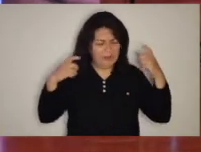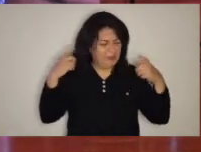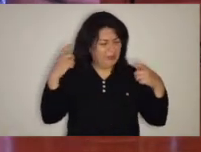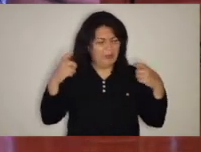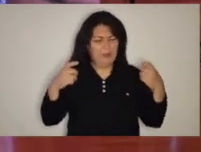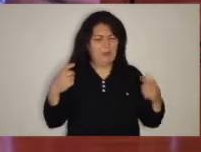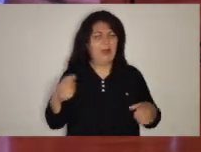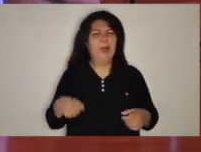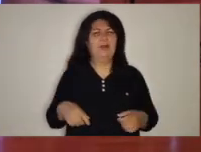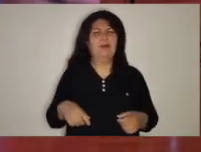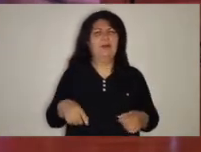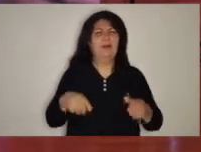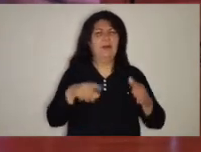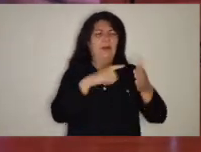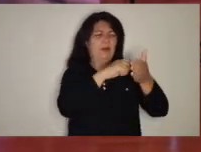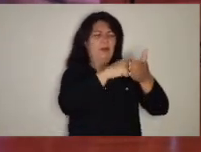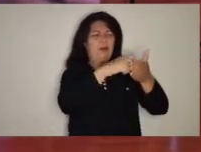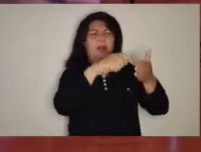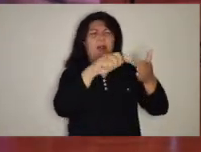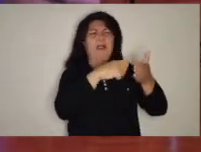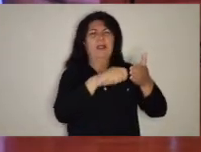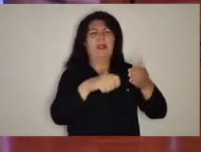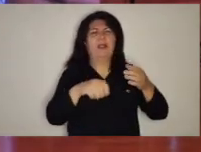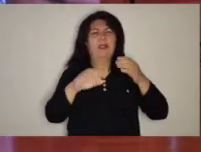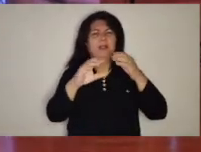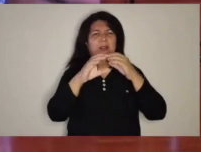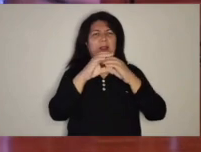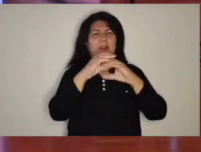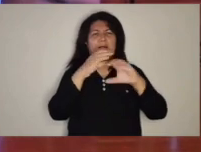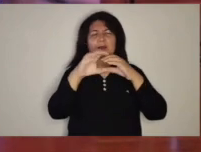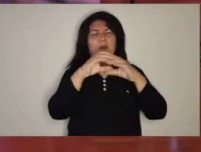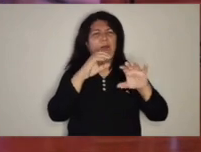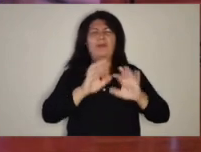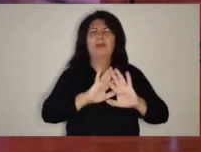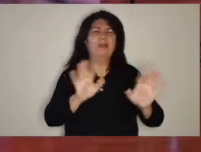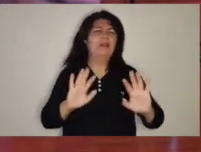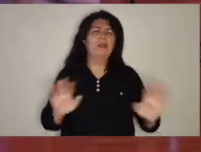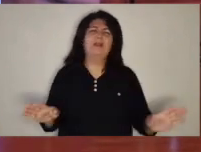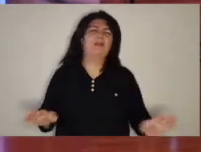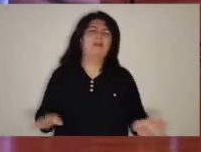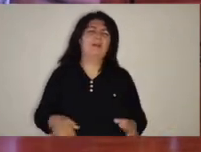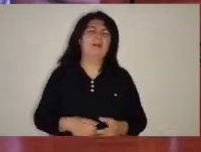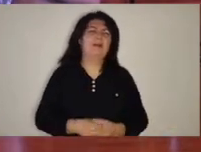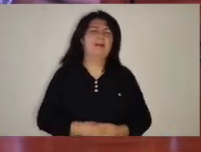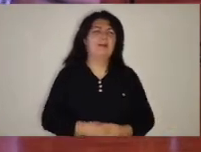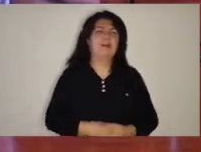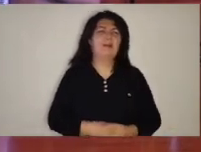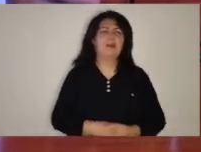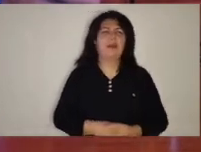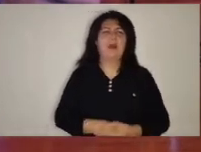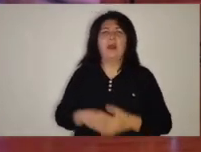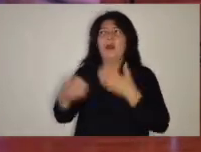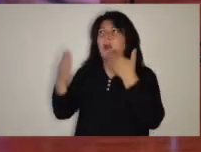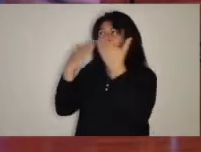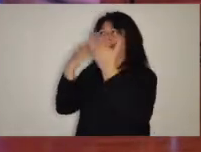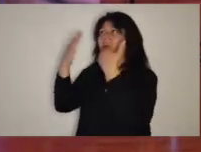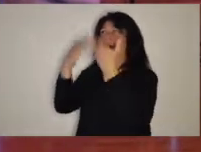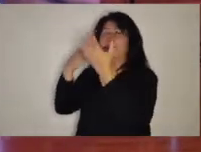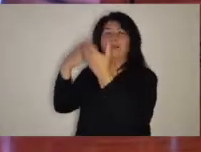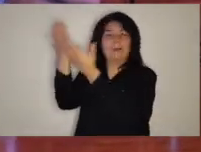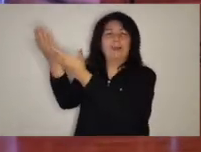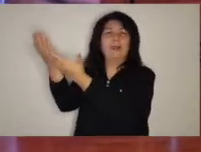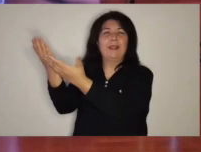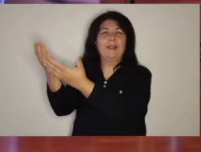que você possa começar aí, sabe, dizer aquilo que você quer dizer para o Senhor nessa manhã, aquilo que você veio dizer para o Senhor nessa